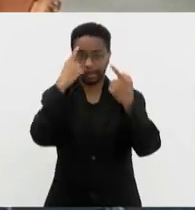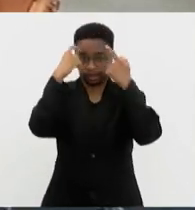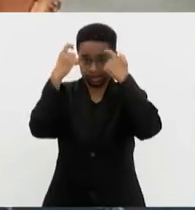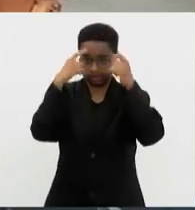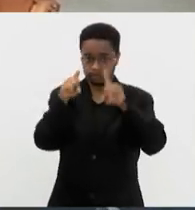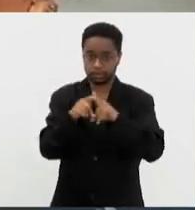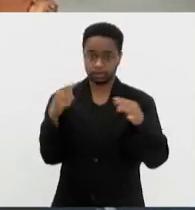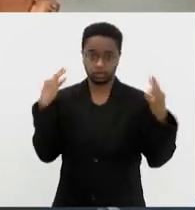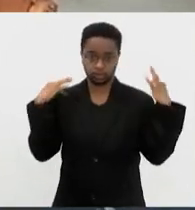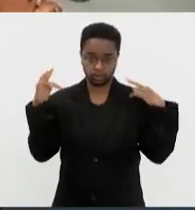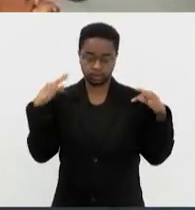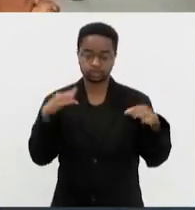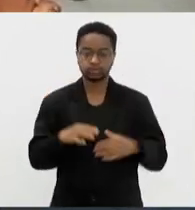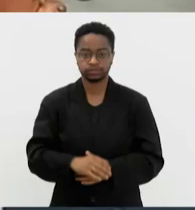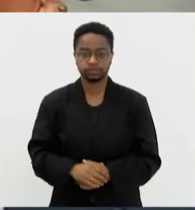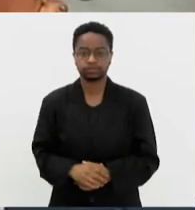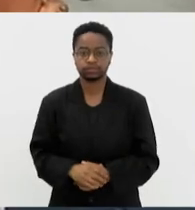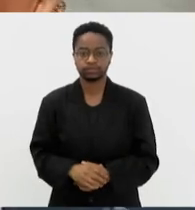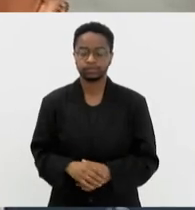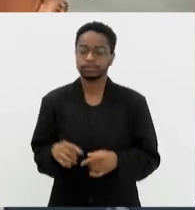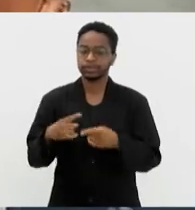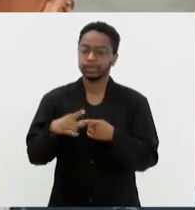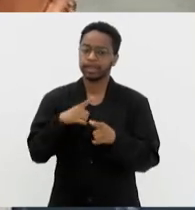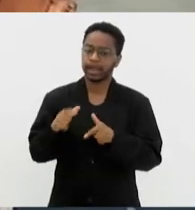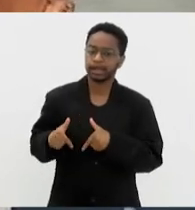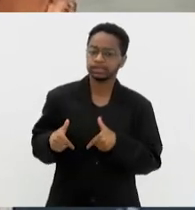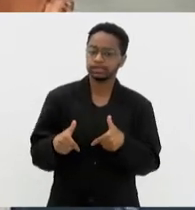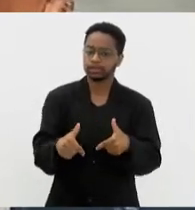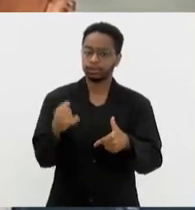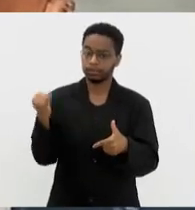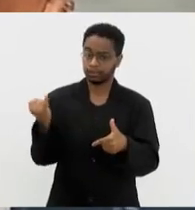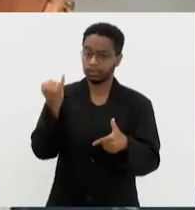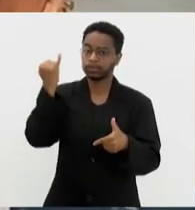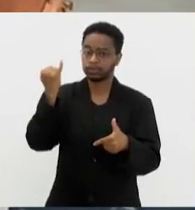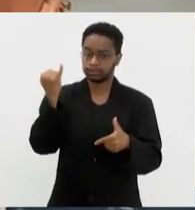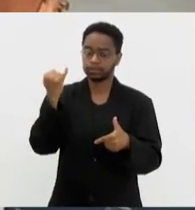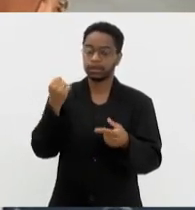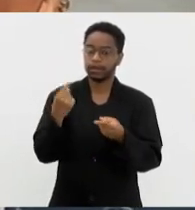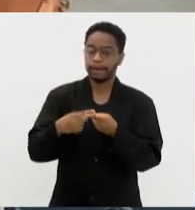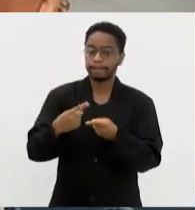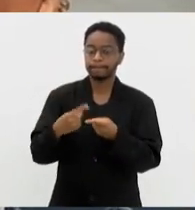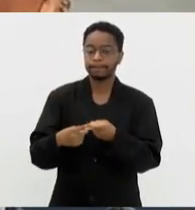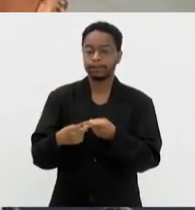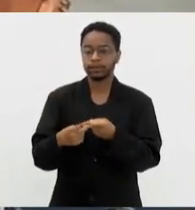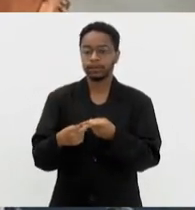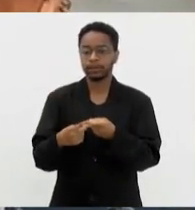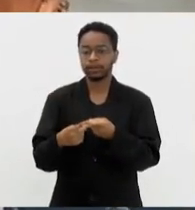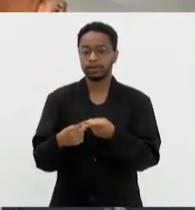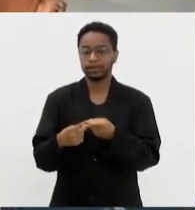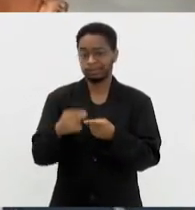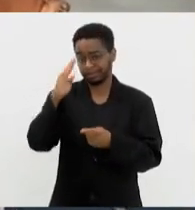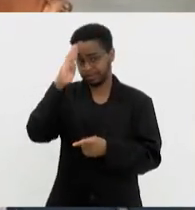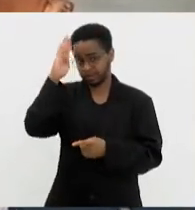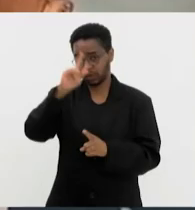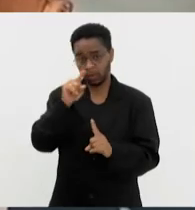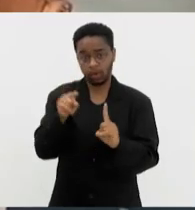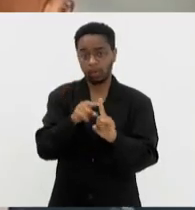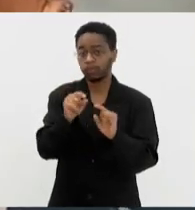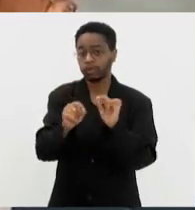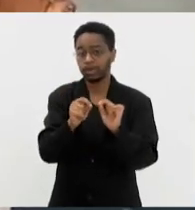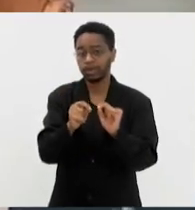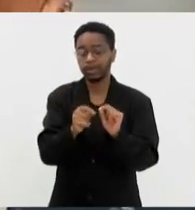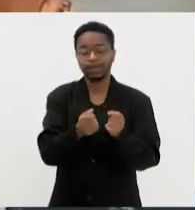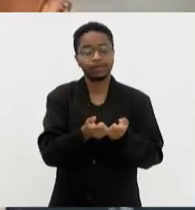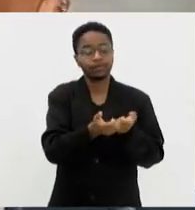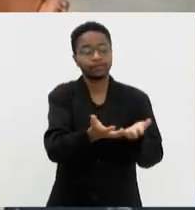turismo. Uma ação muito importante, né, porque tem como objetivo final geração de trabalho